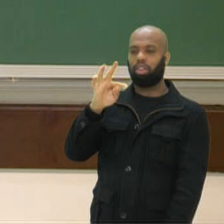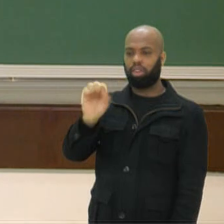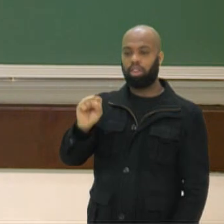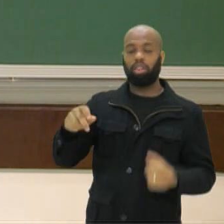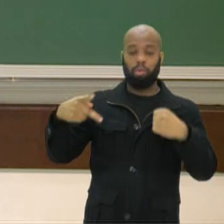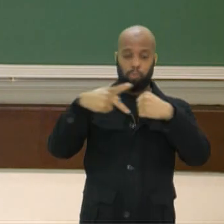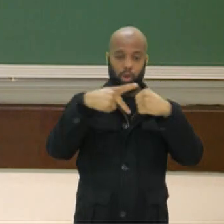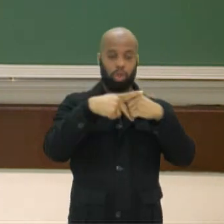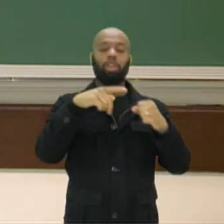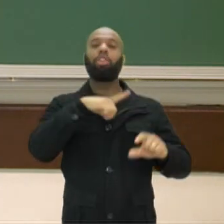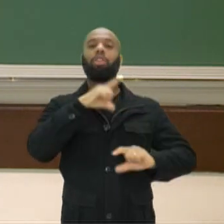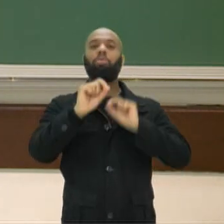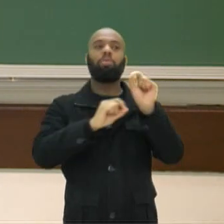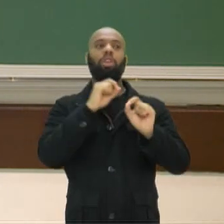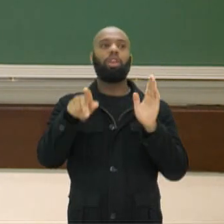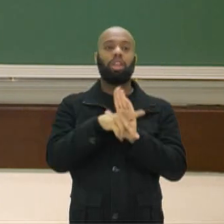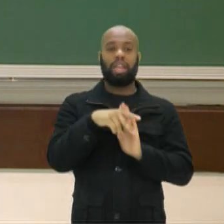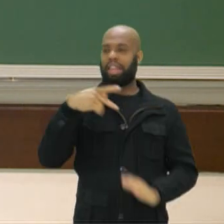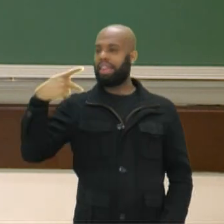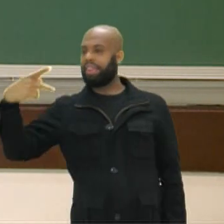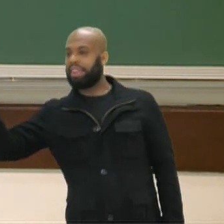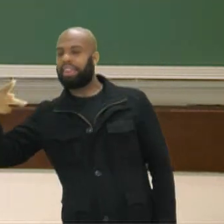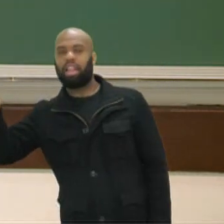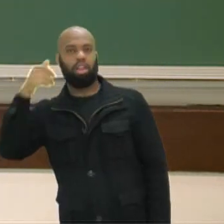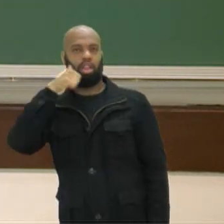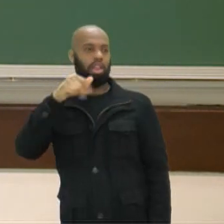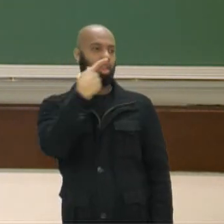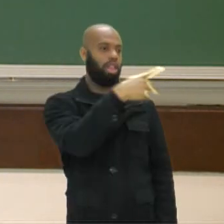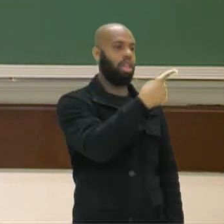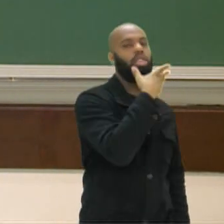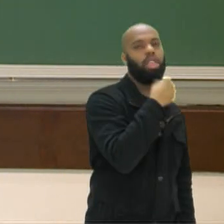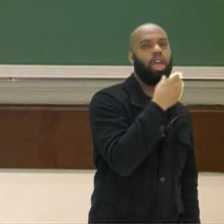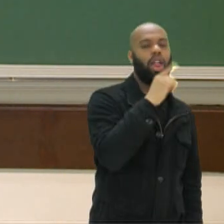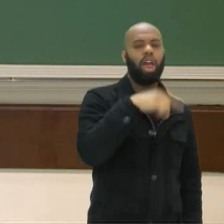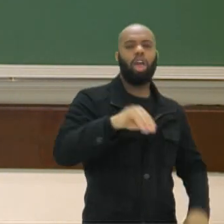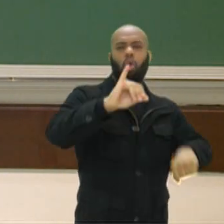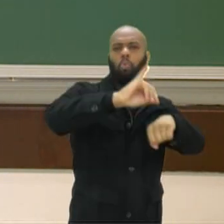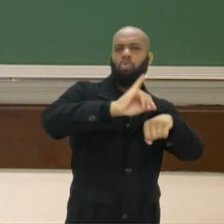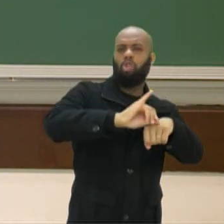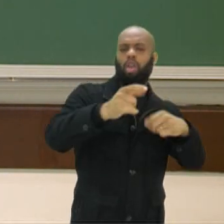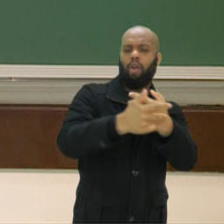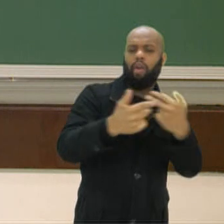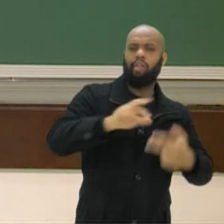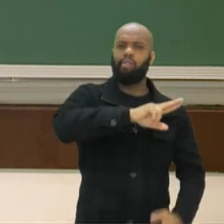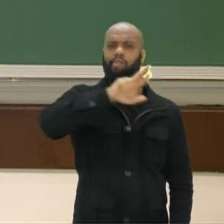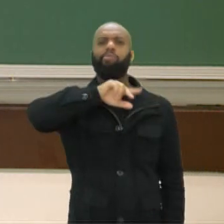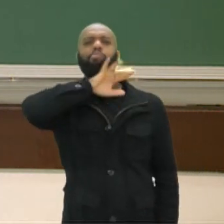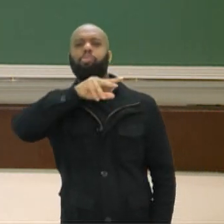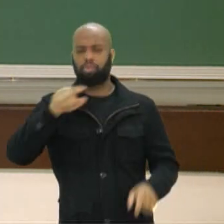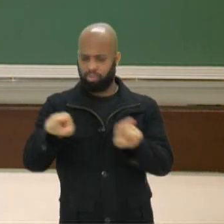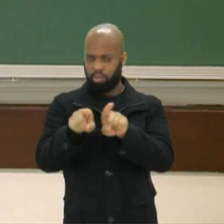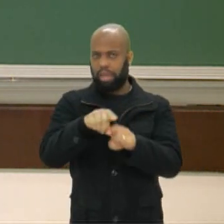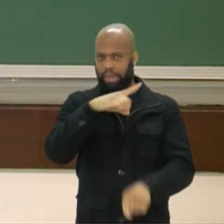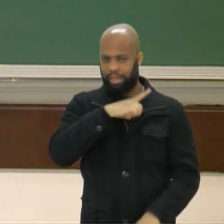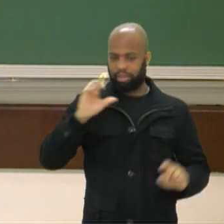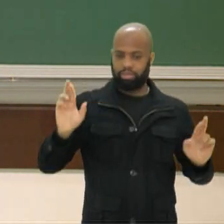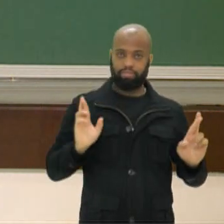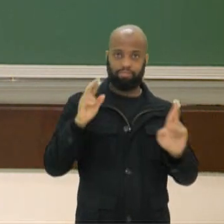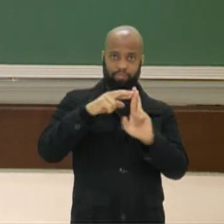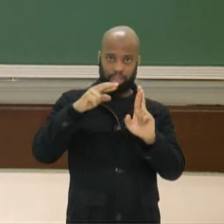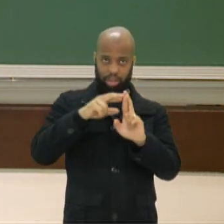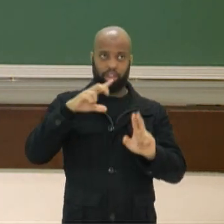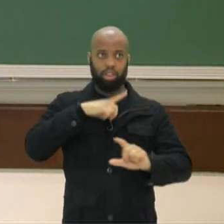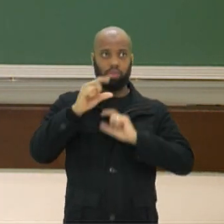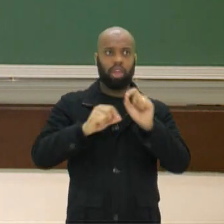pronome dele ou dela, que se refere a objetos, coisas, animais de modo geral, tá? Então, se refere